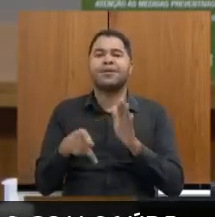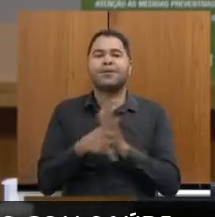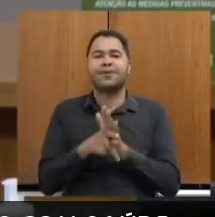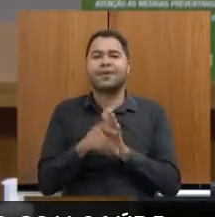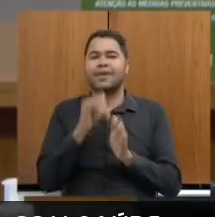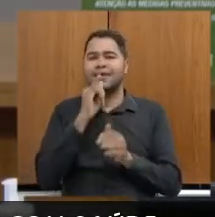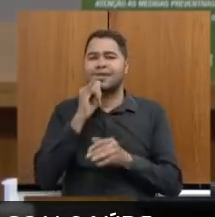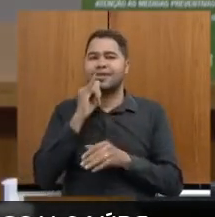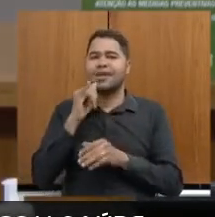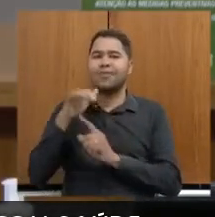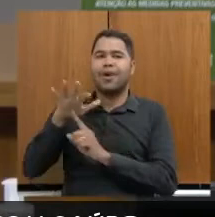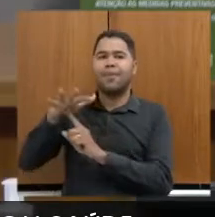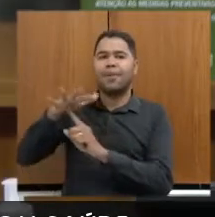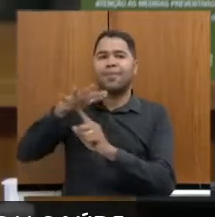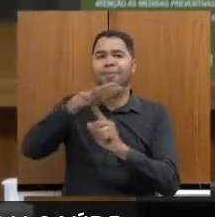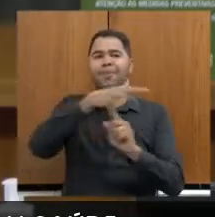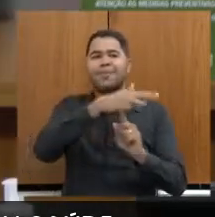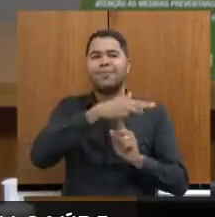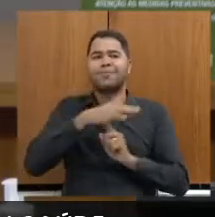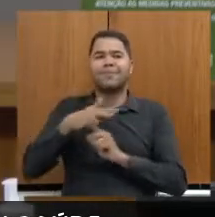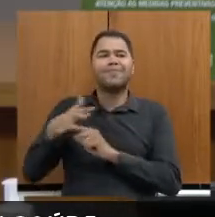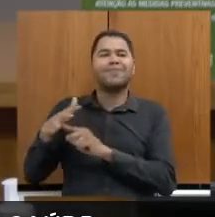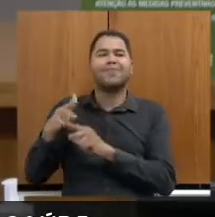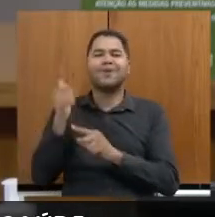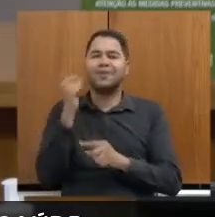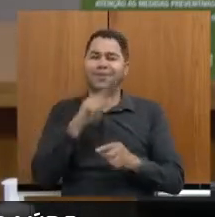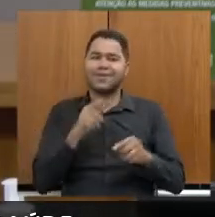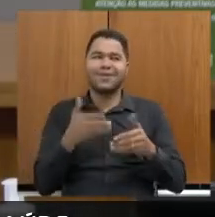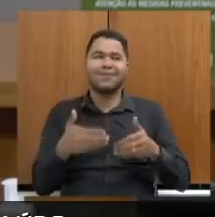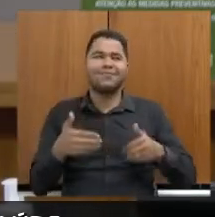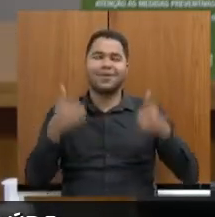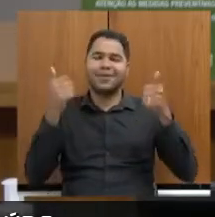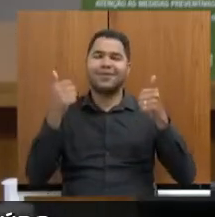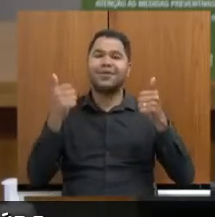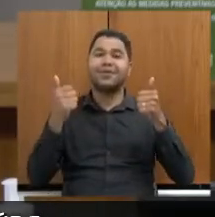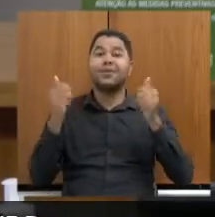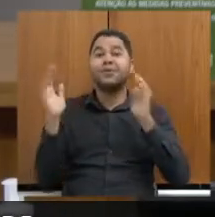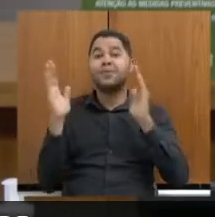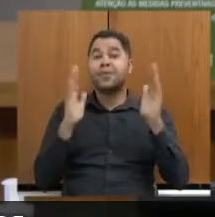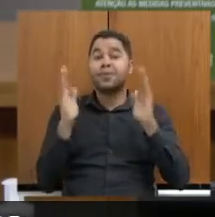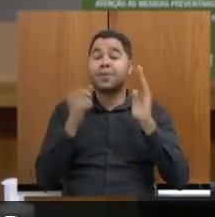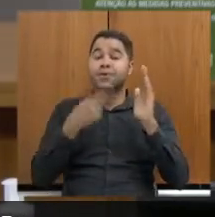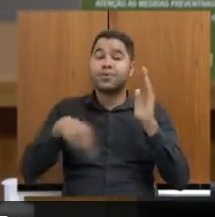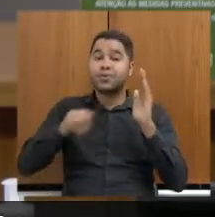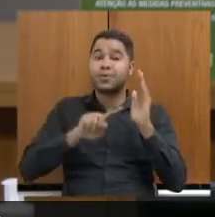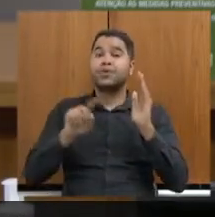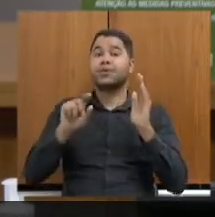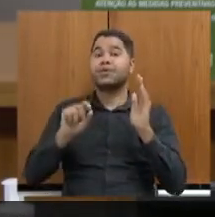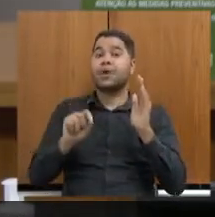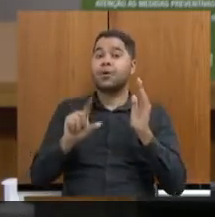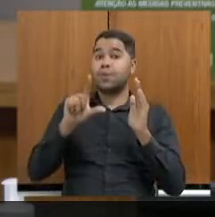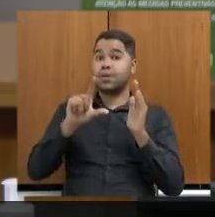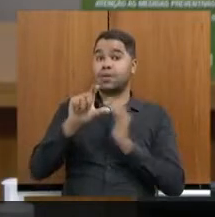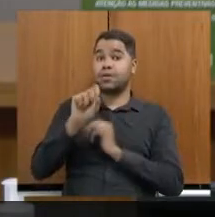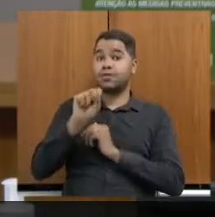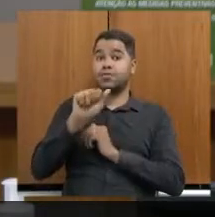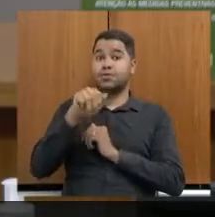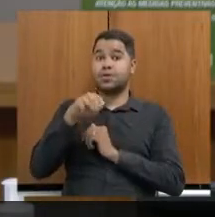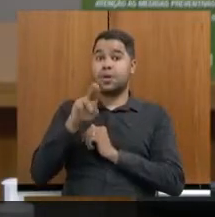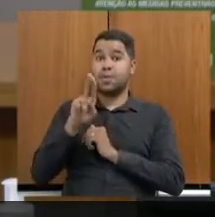móvel ou seja helicópteros frente conseguir fazer melhor essa transferência no mesmo momento a gente está aumentando o SAMU